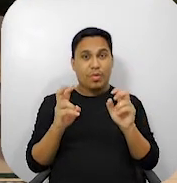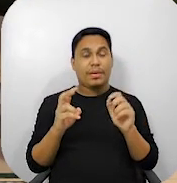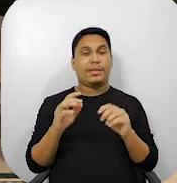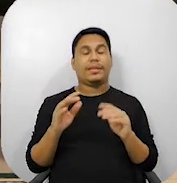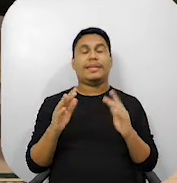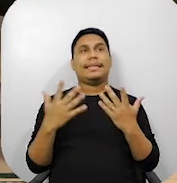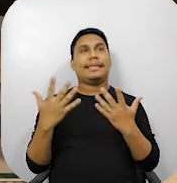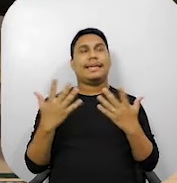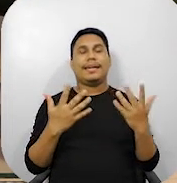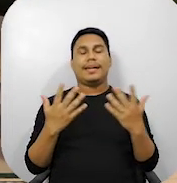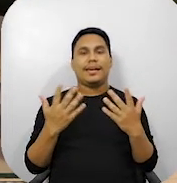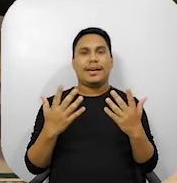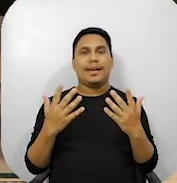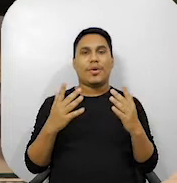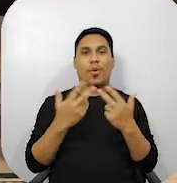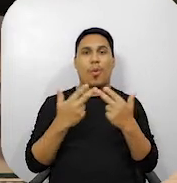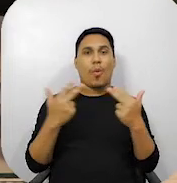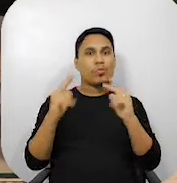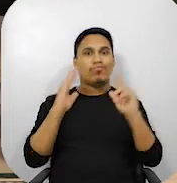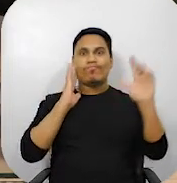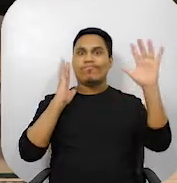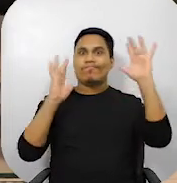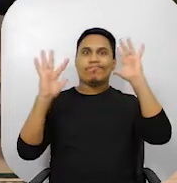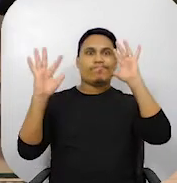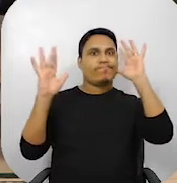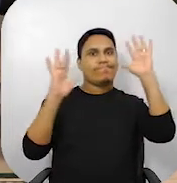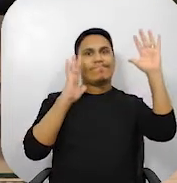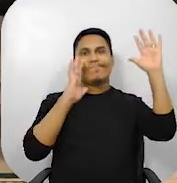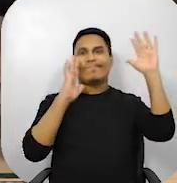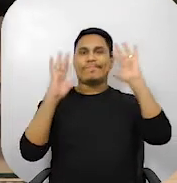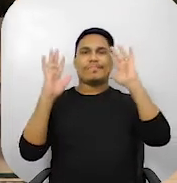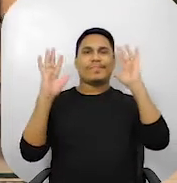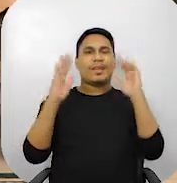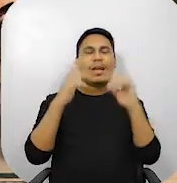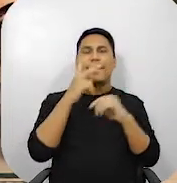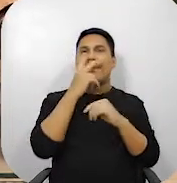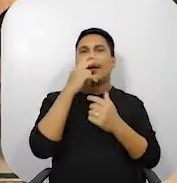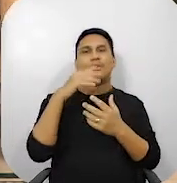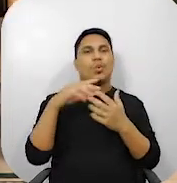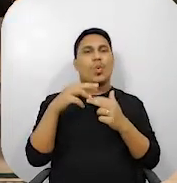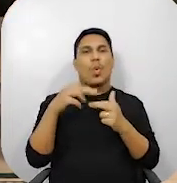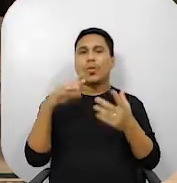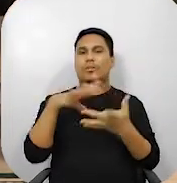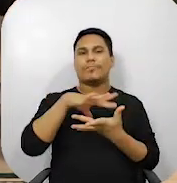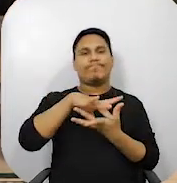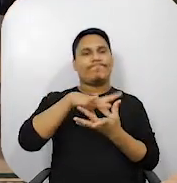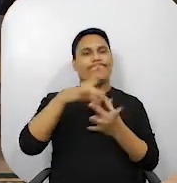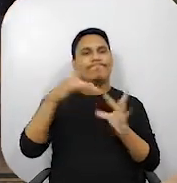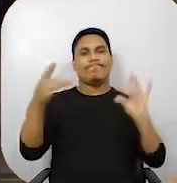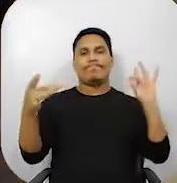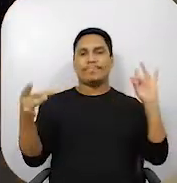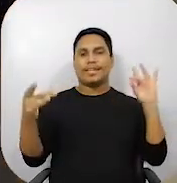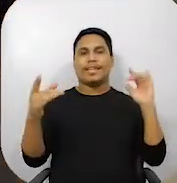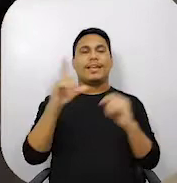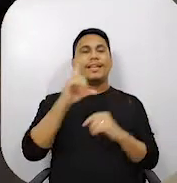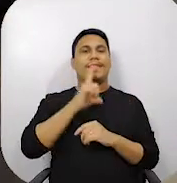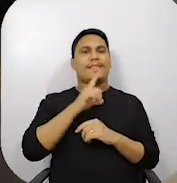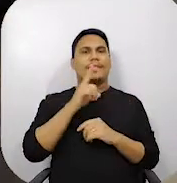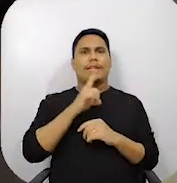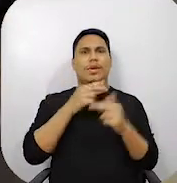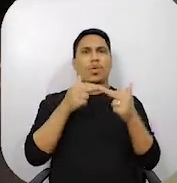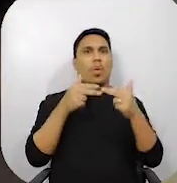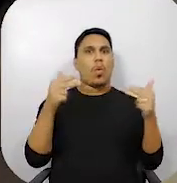com o imaginável assim o fantástico tá entendendo tem coisas assim de